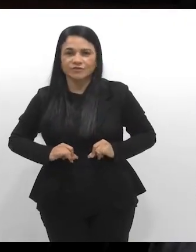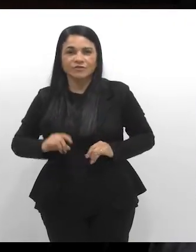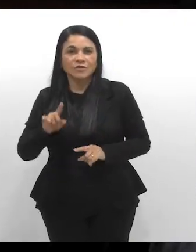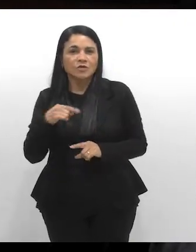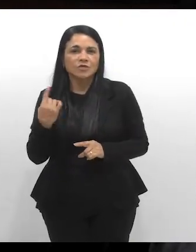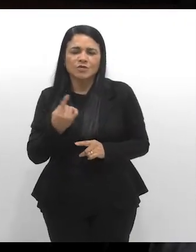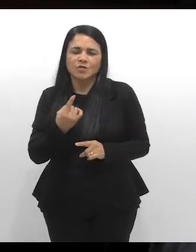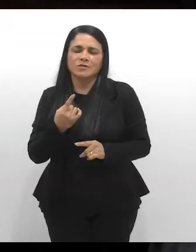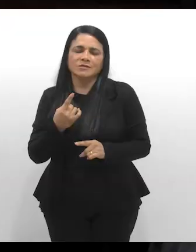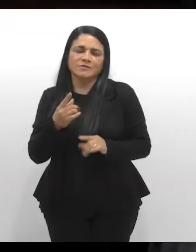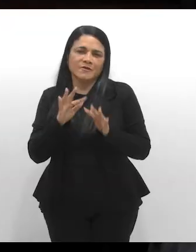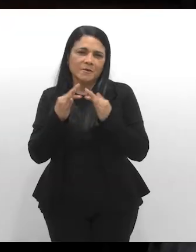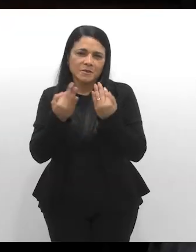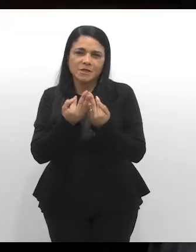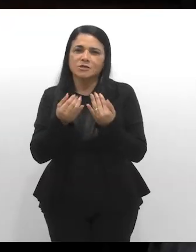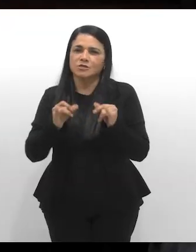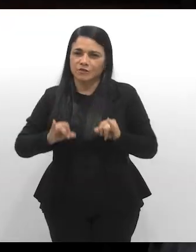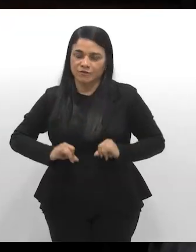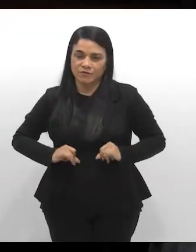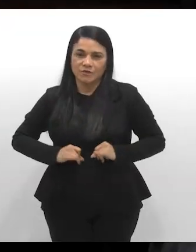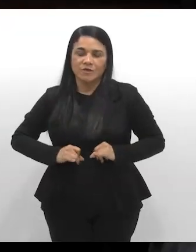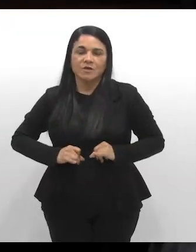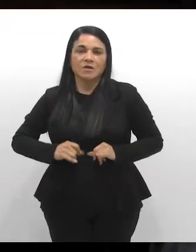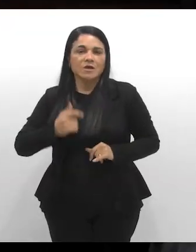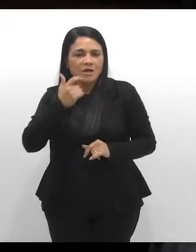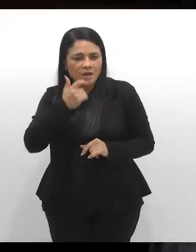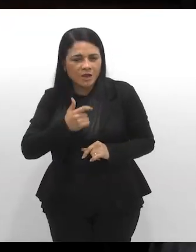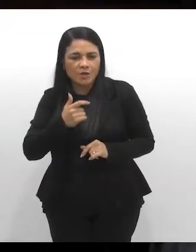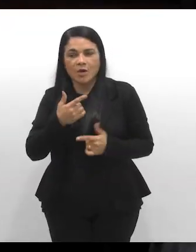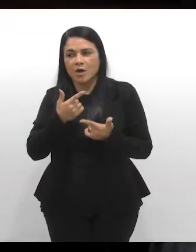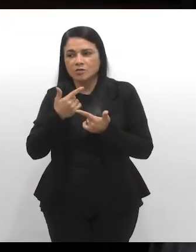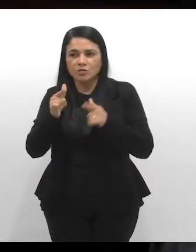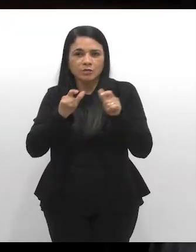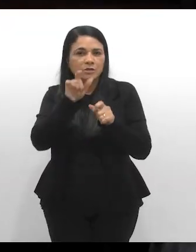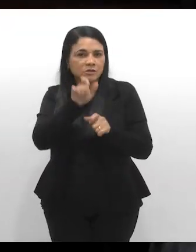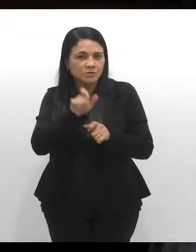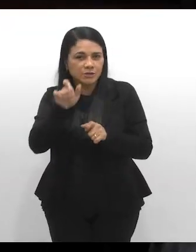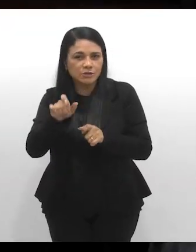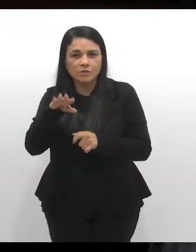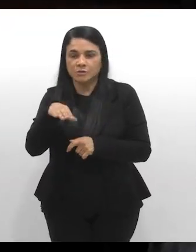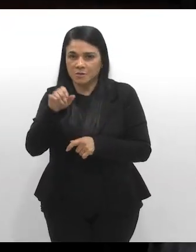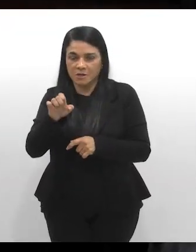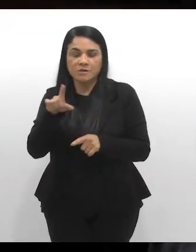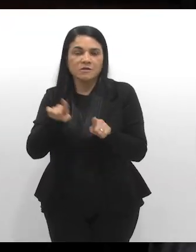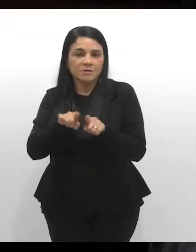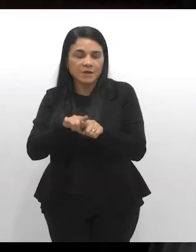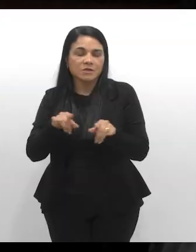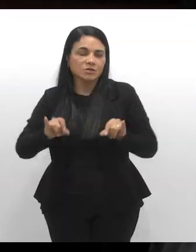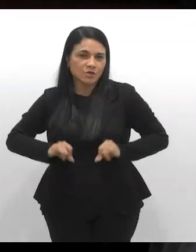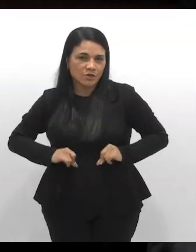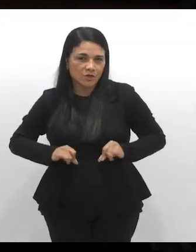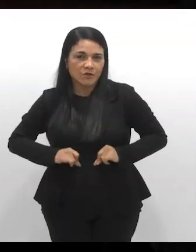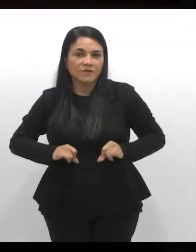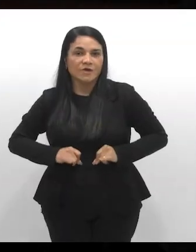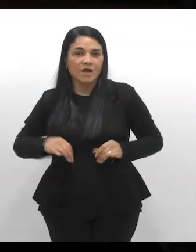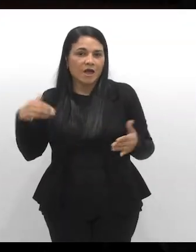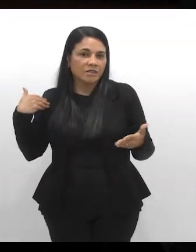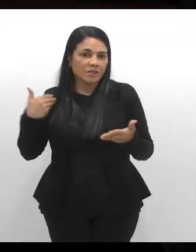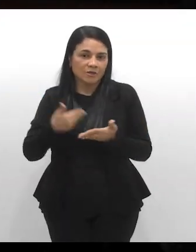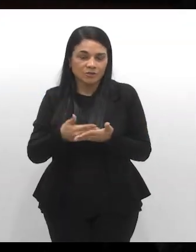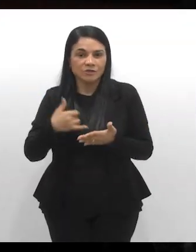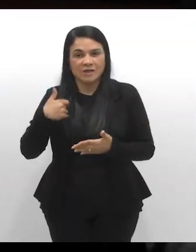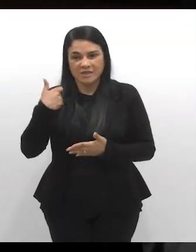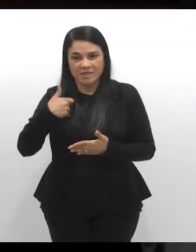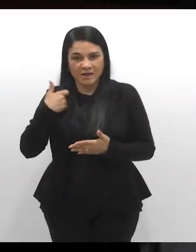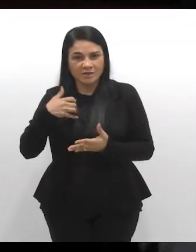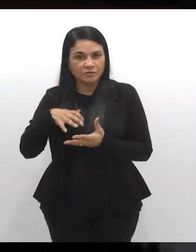que todos nós passamos. Eu passei, as outras mães passa ainda, porque tem mãe que